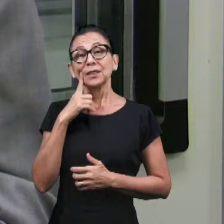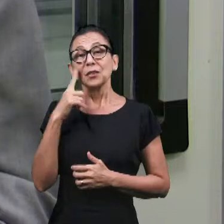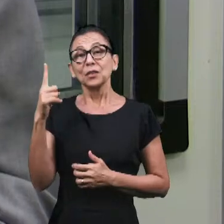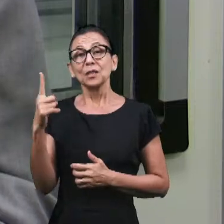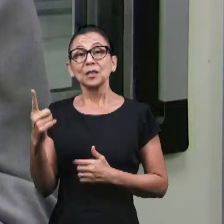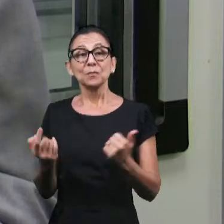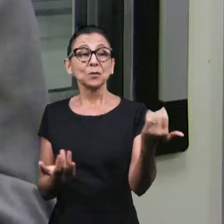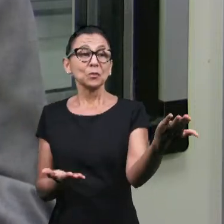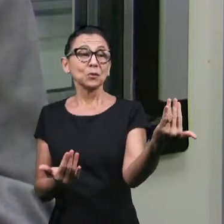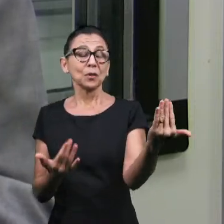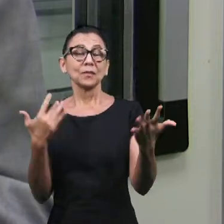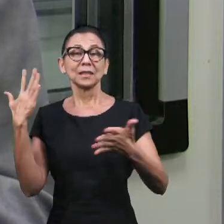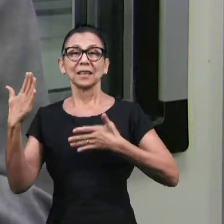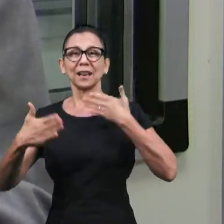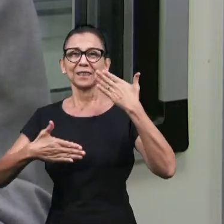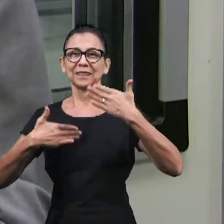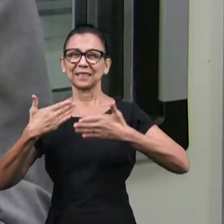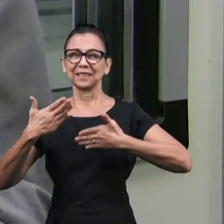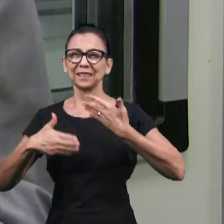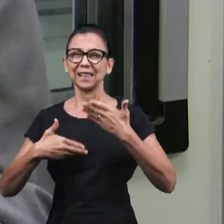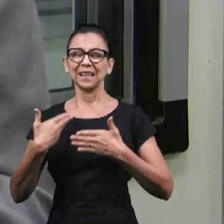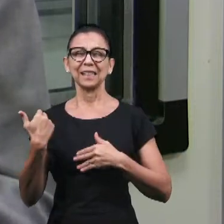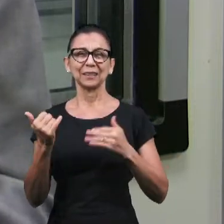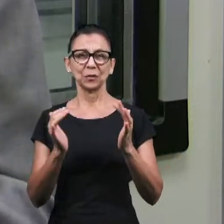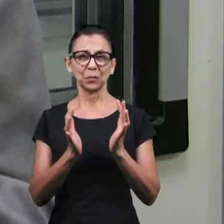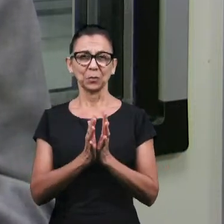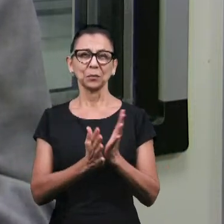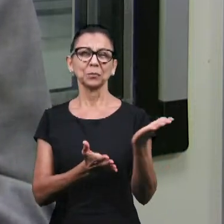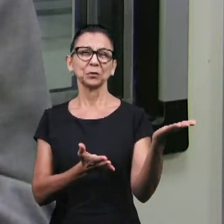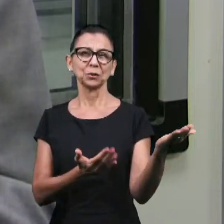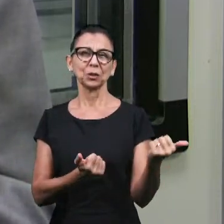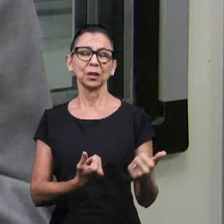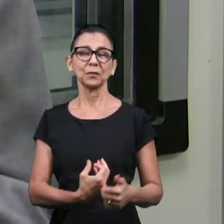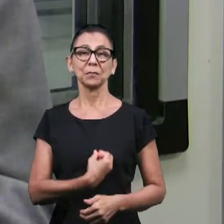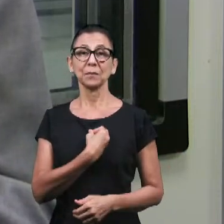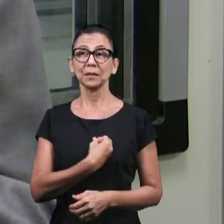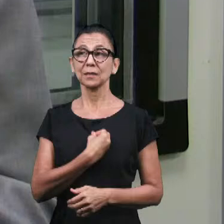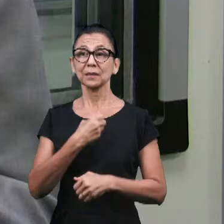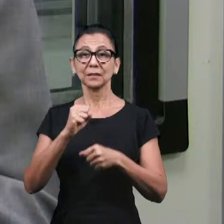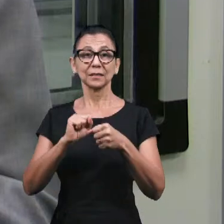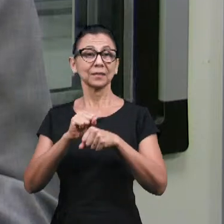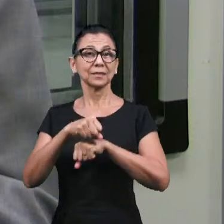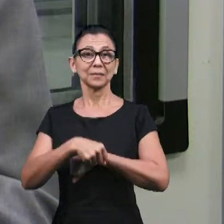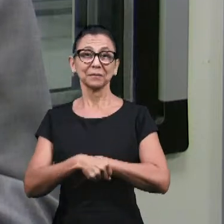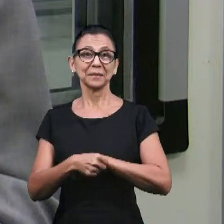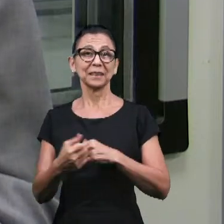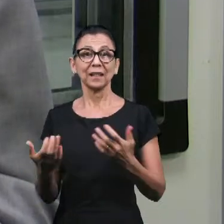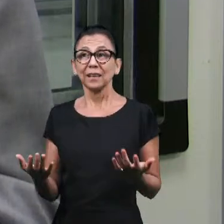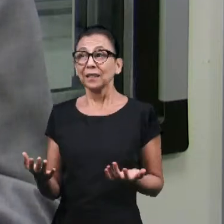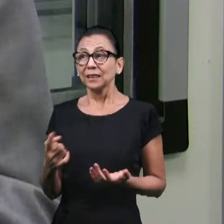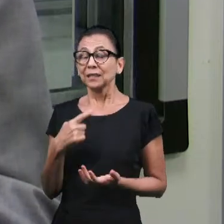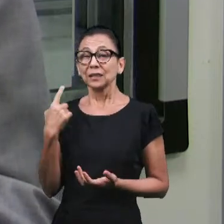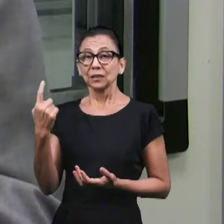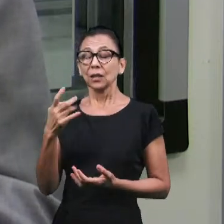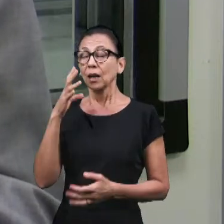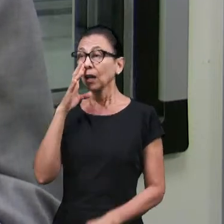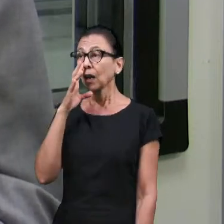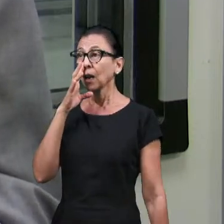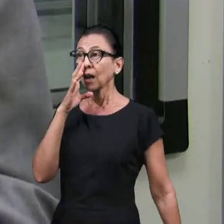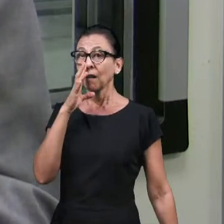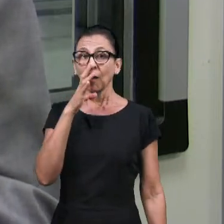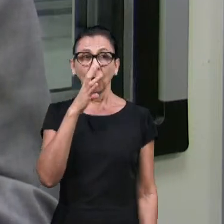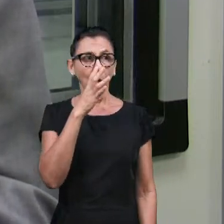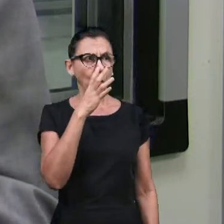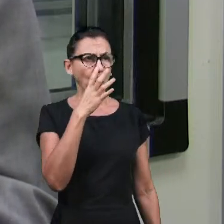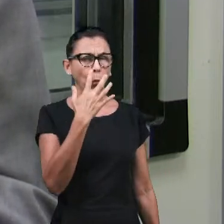os jovens alegres não é participando do seminário o seminário ali que nós é contemplamos a